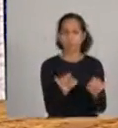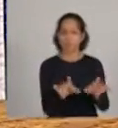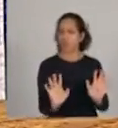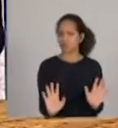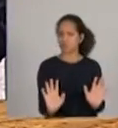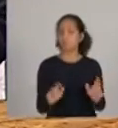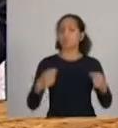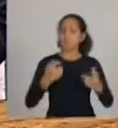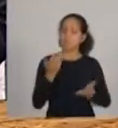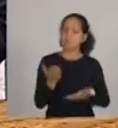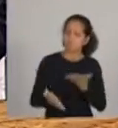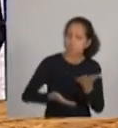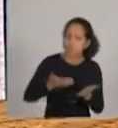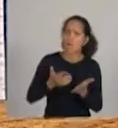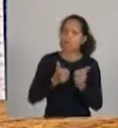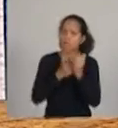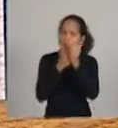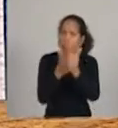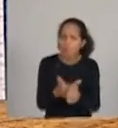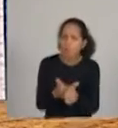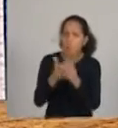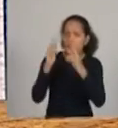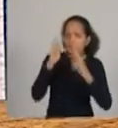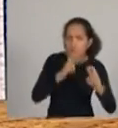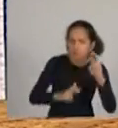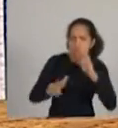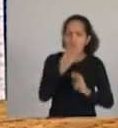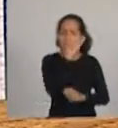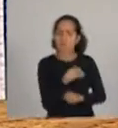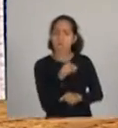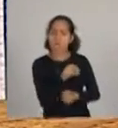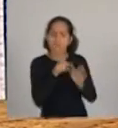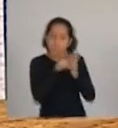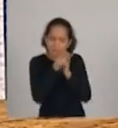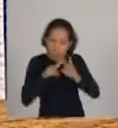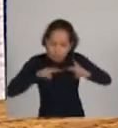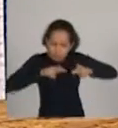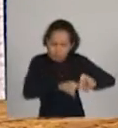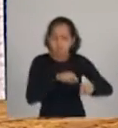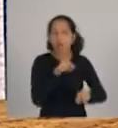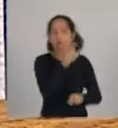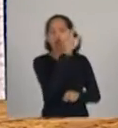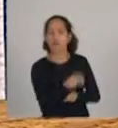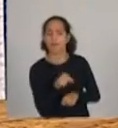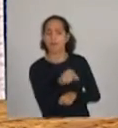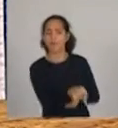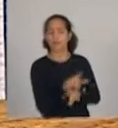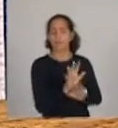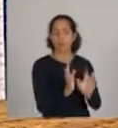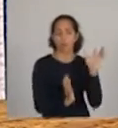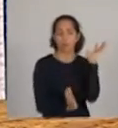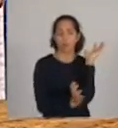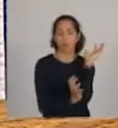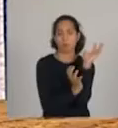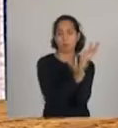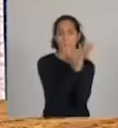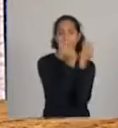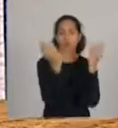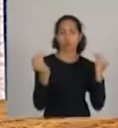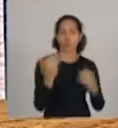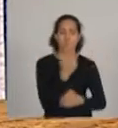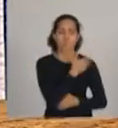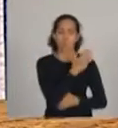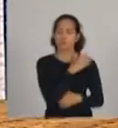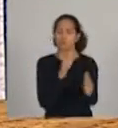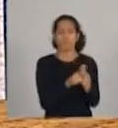que tem que ter um cuidado, um acompanhamento, uma investigação sobre quem é que quer adotar, mas não pode haver as burocracias e os preconceitos tão